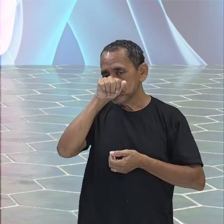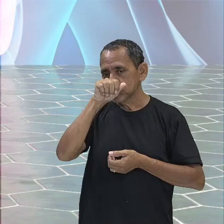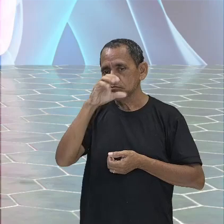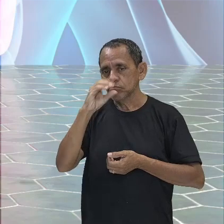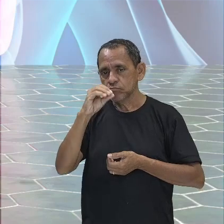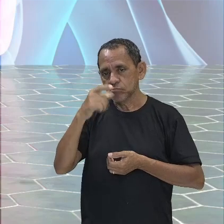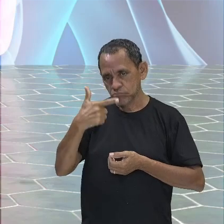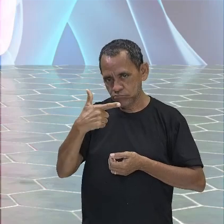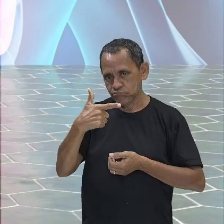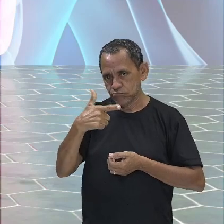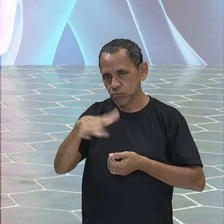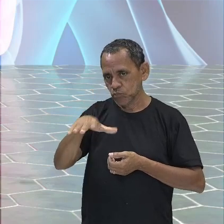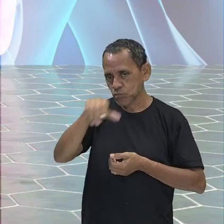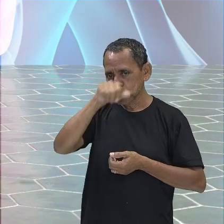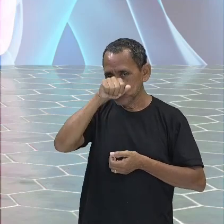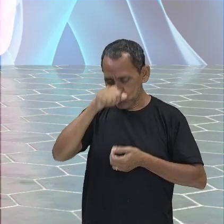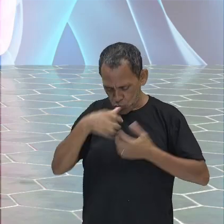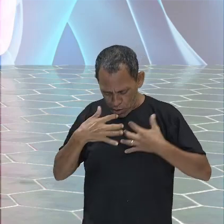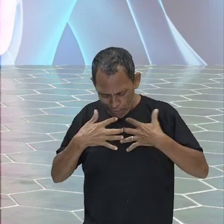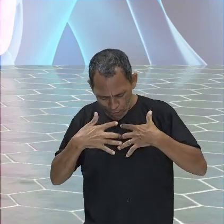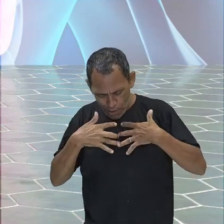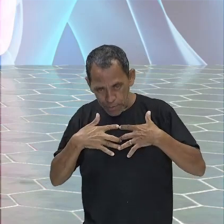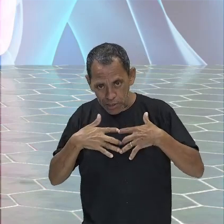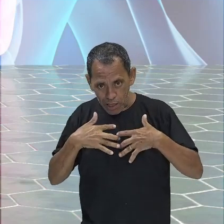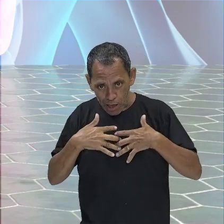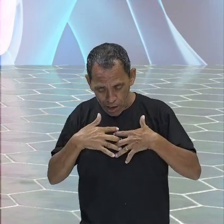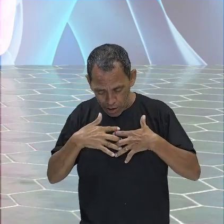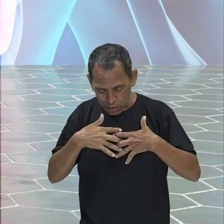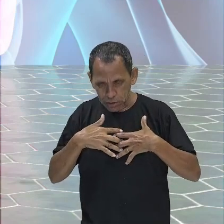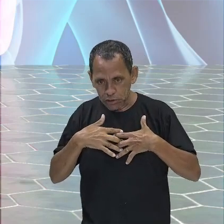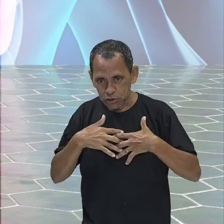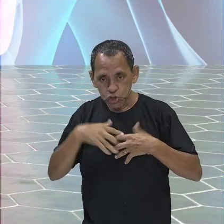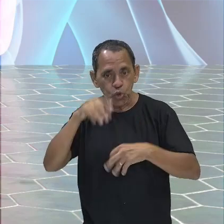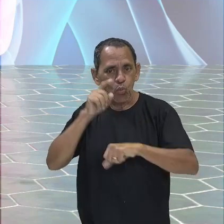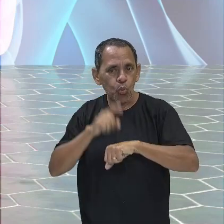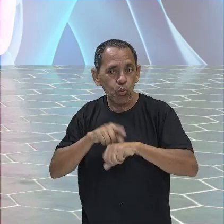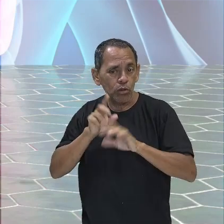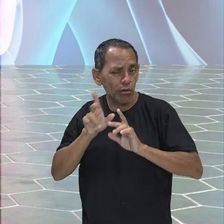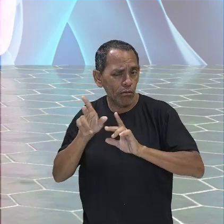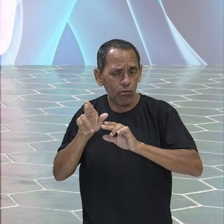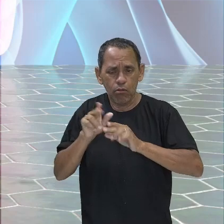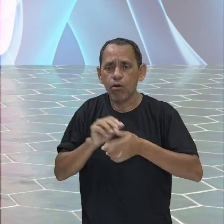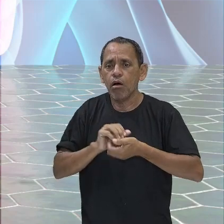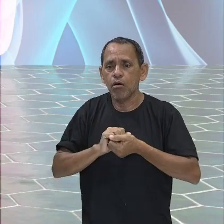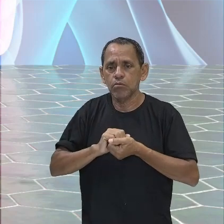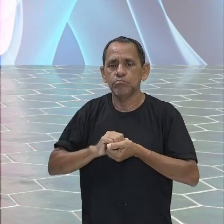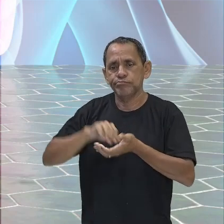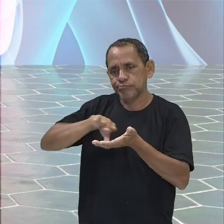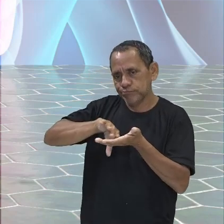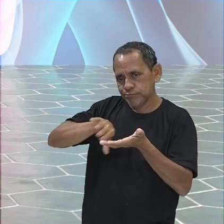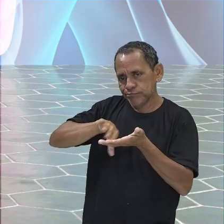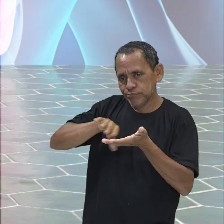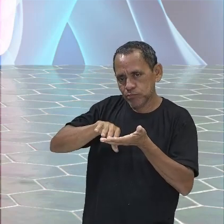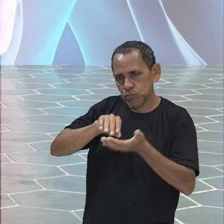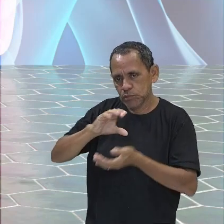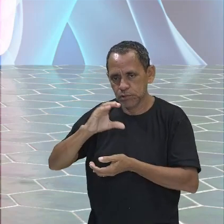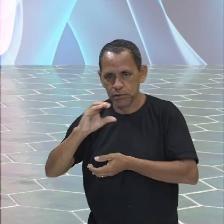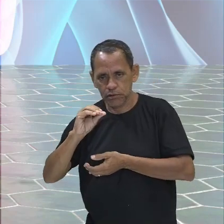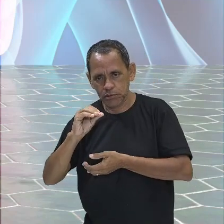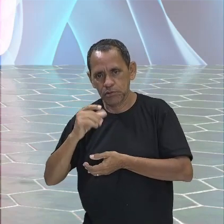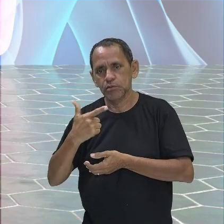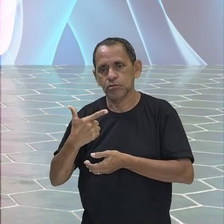e, neste mesmo momento, o CO2 é eliminado e vamos expirar aqui, vamos